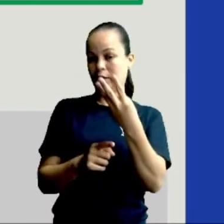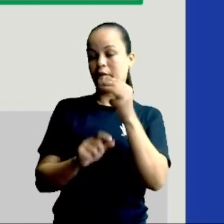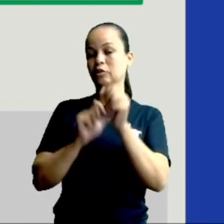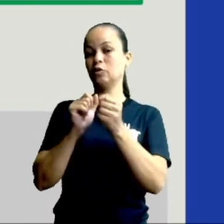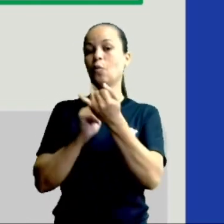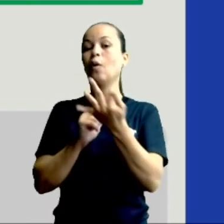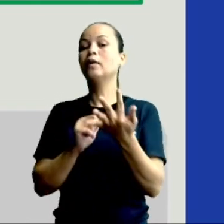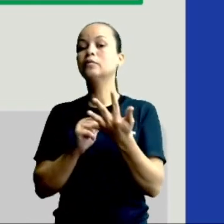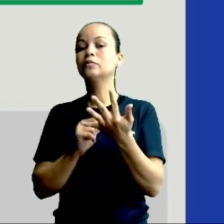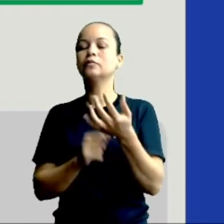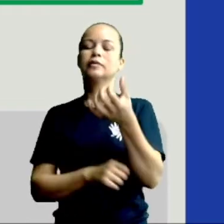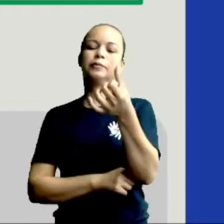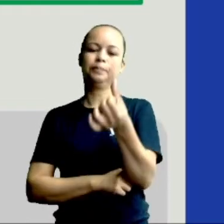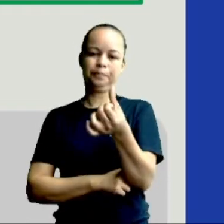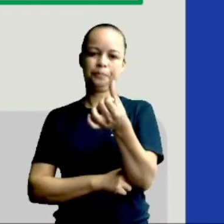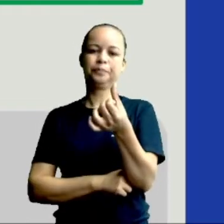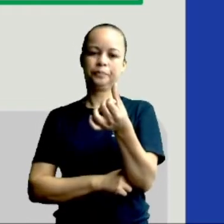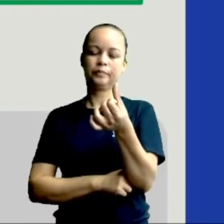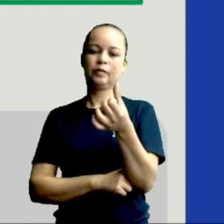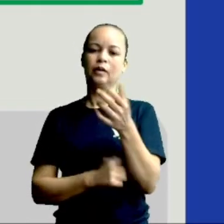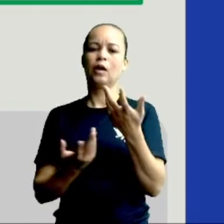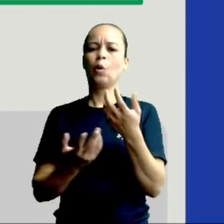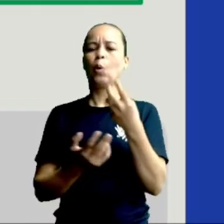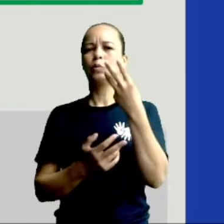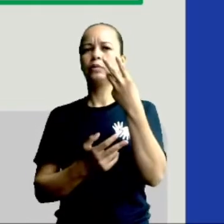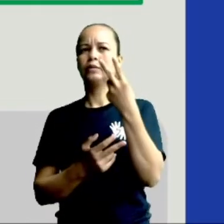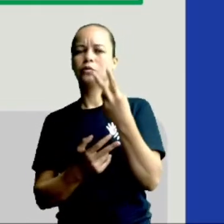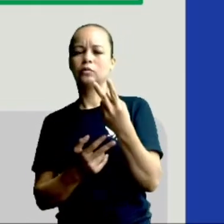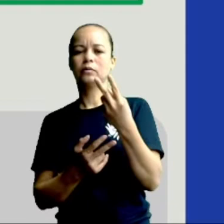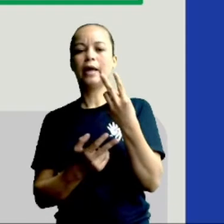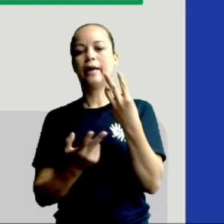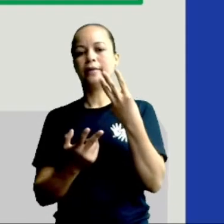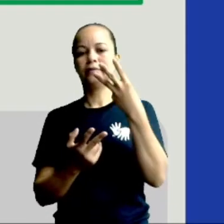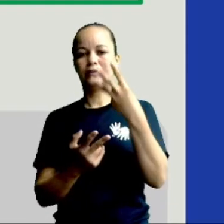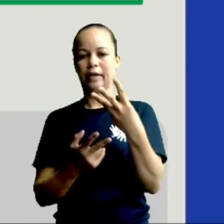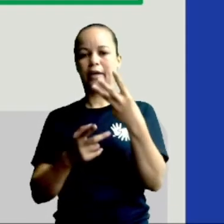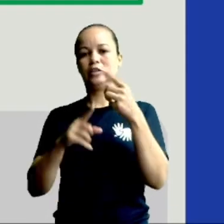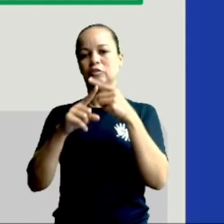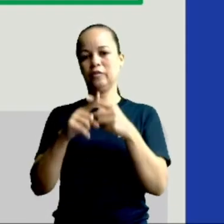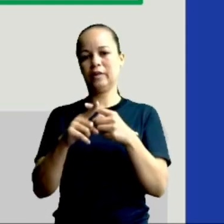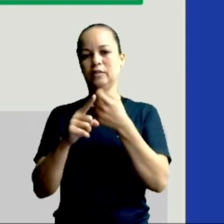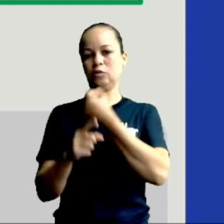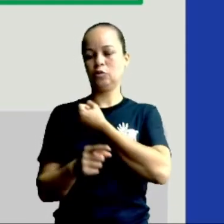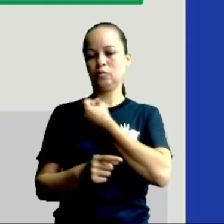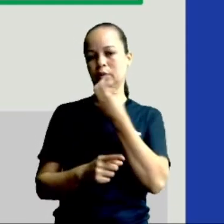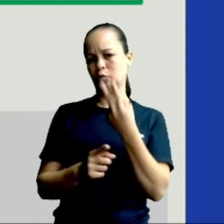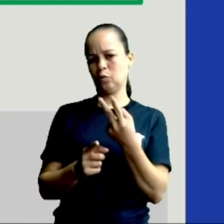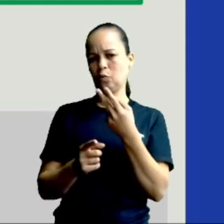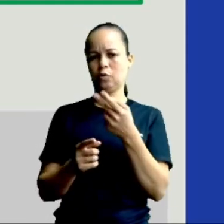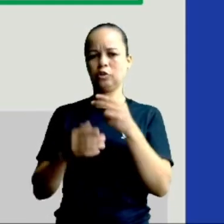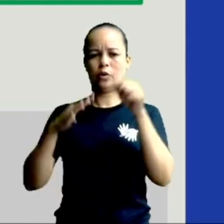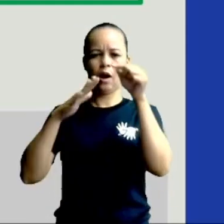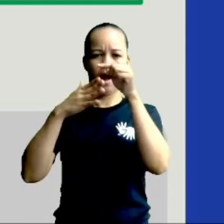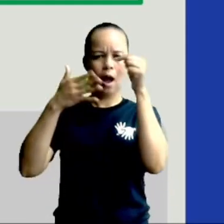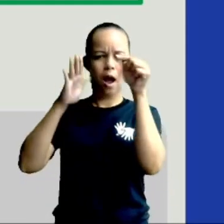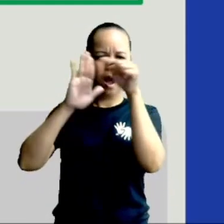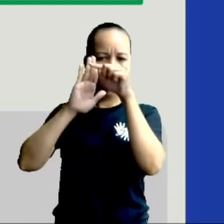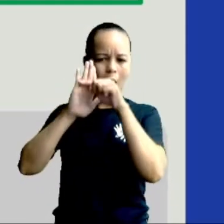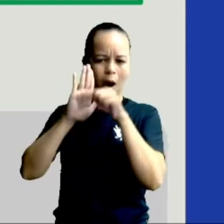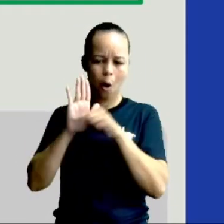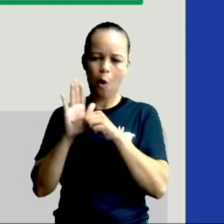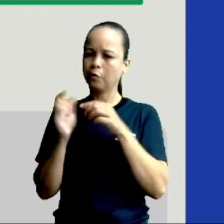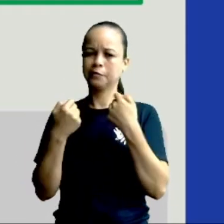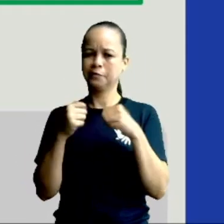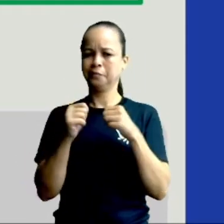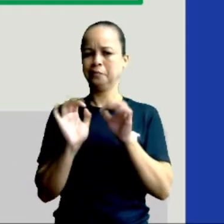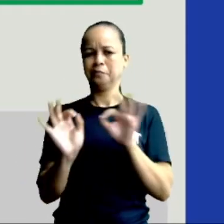dar quanto? 6. Ou 3 vezes o número 2, né? Não importa a ordem. Lembra que a gente falou? Na multiplicação aí não importa a